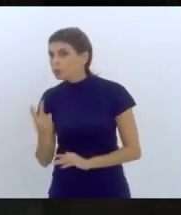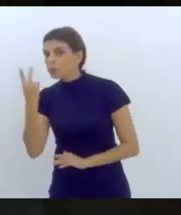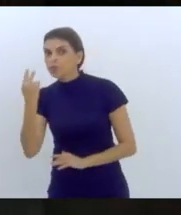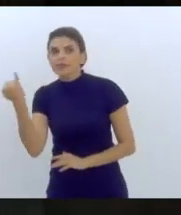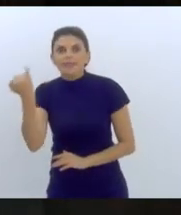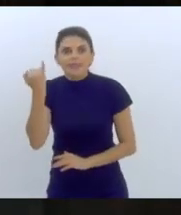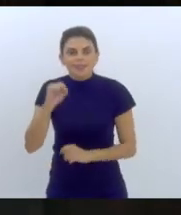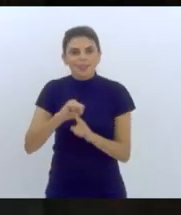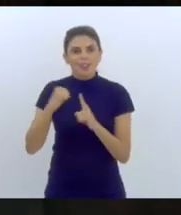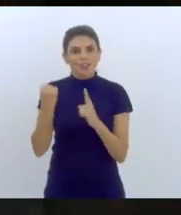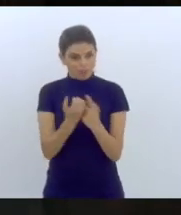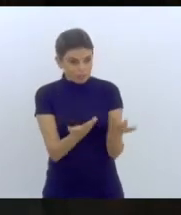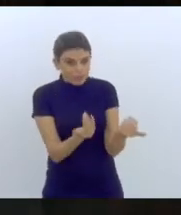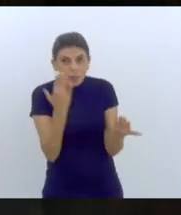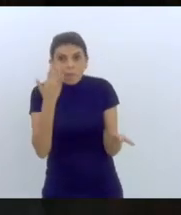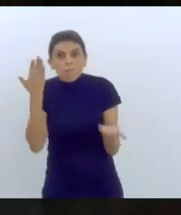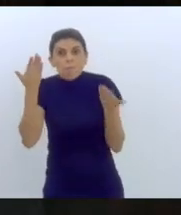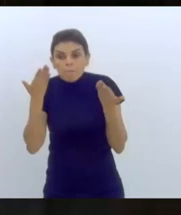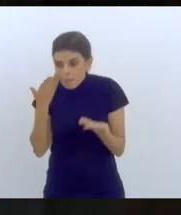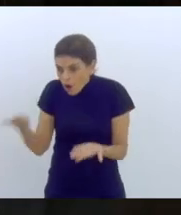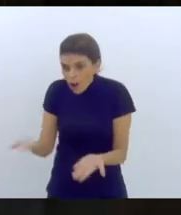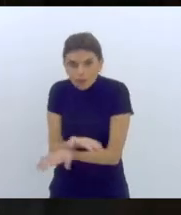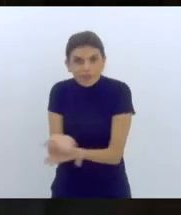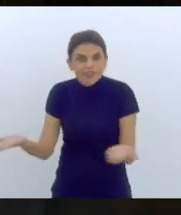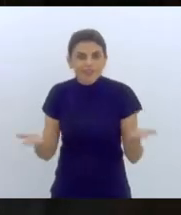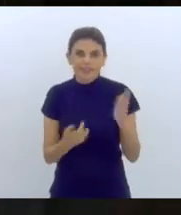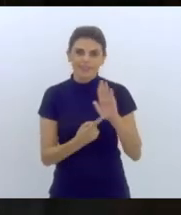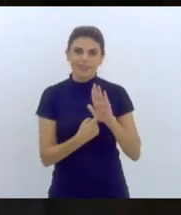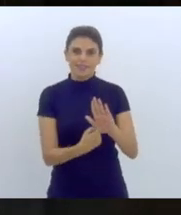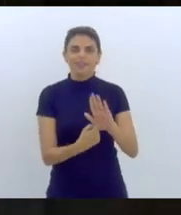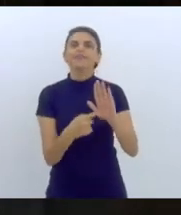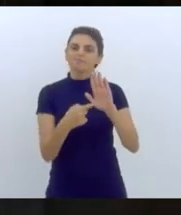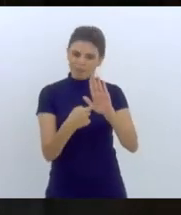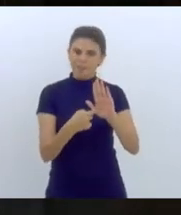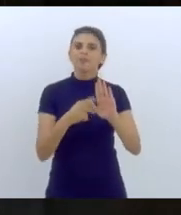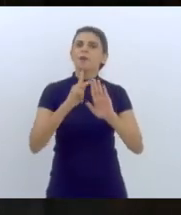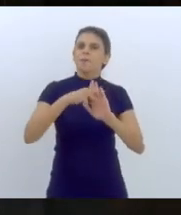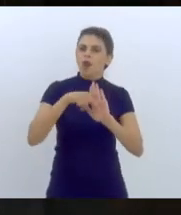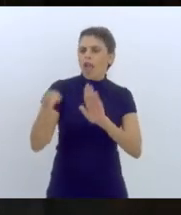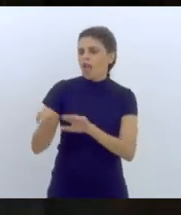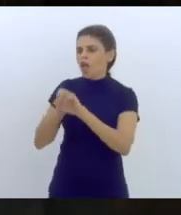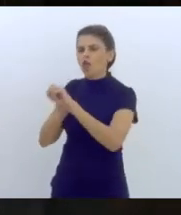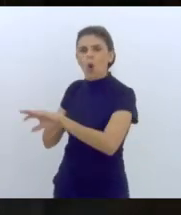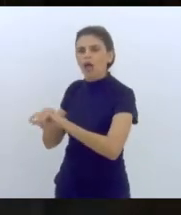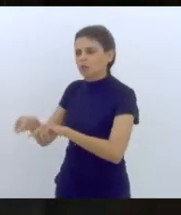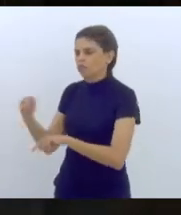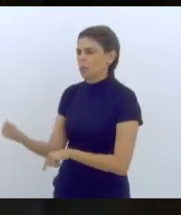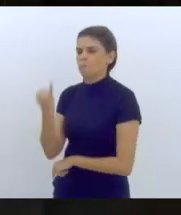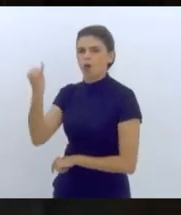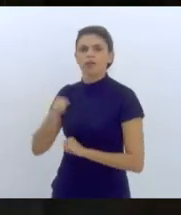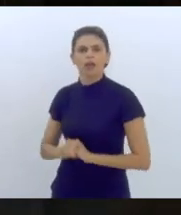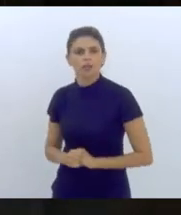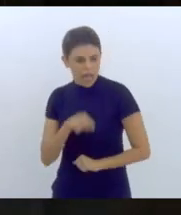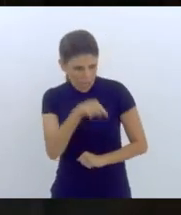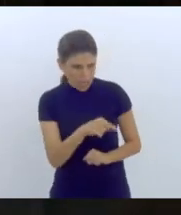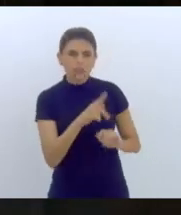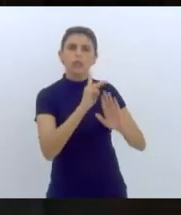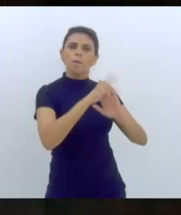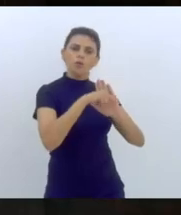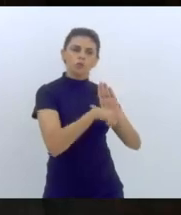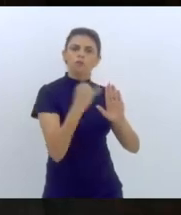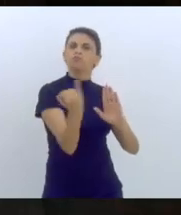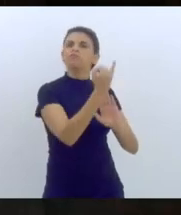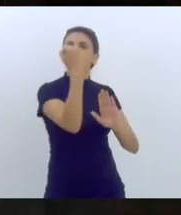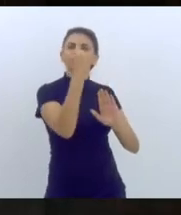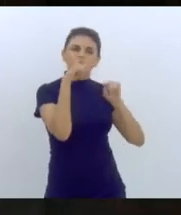sociedade. Apresenta um projeto. Não, esse projeto aqui foi uma política para a educação que foi muito importante. Não, esse projeto aqui